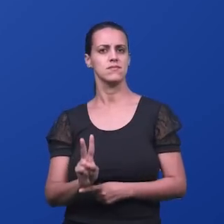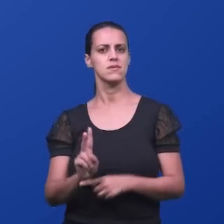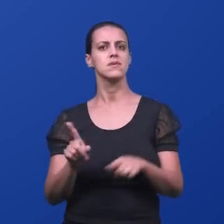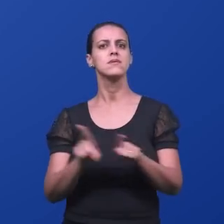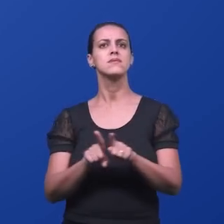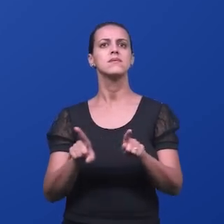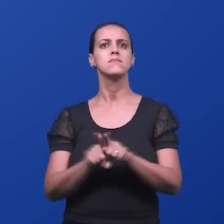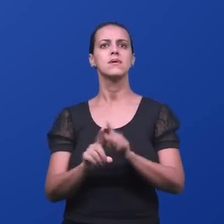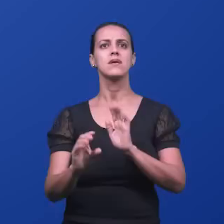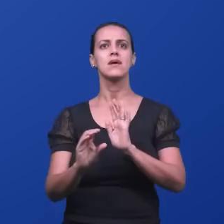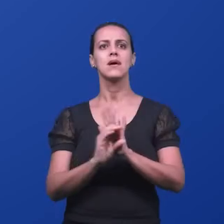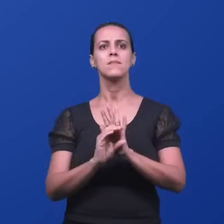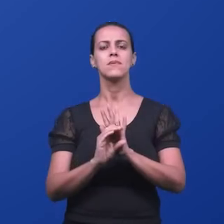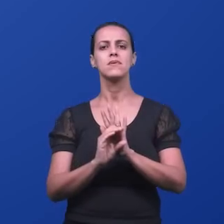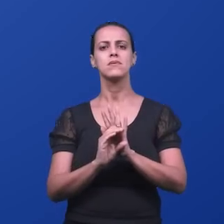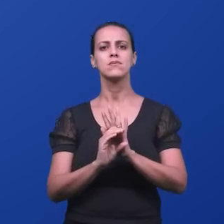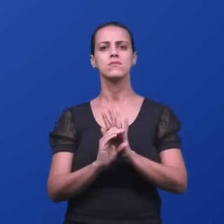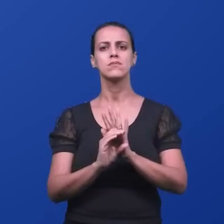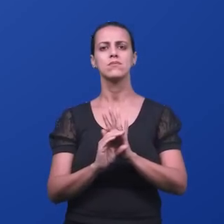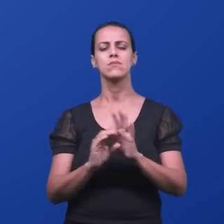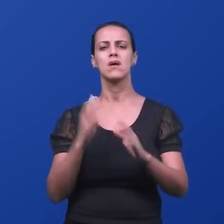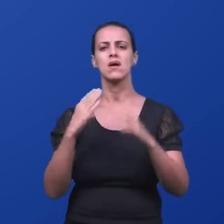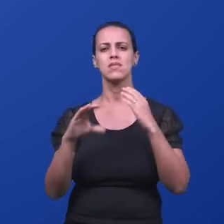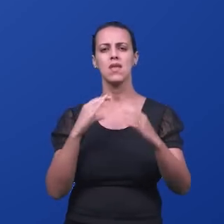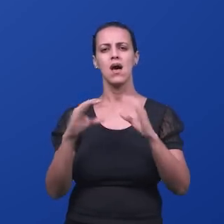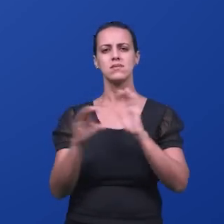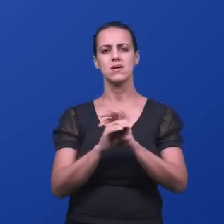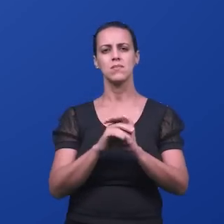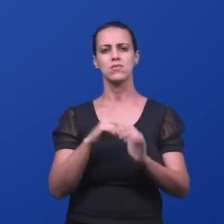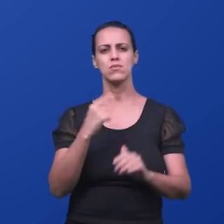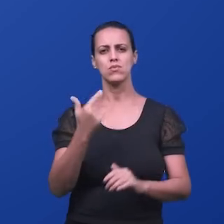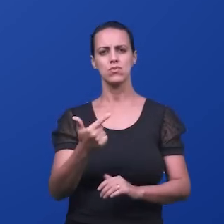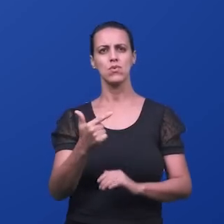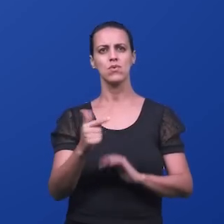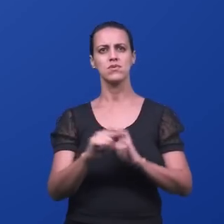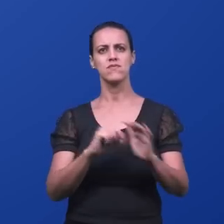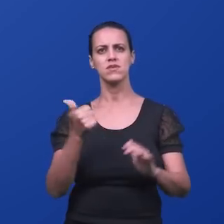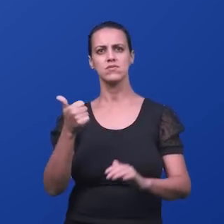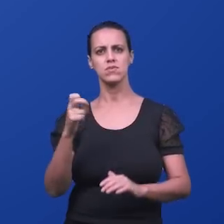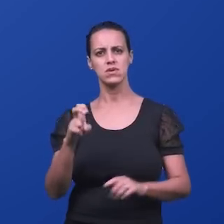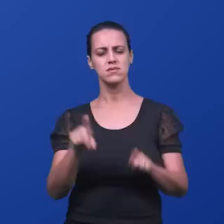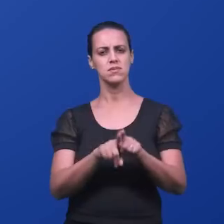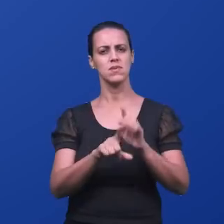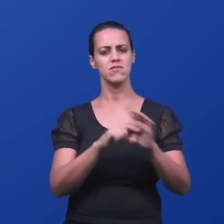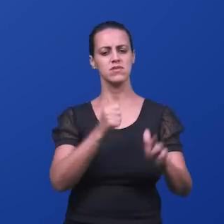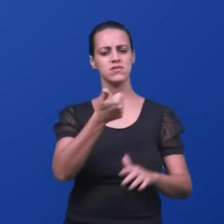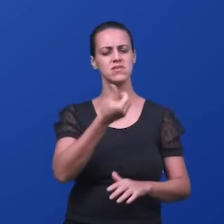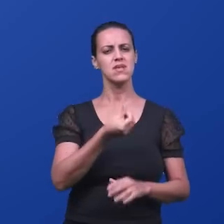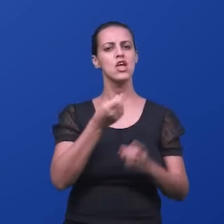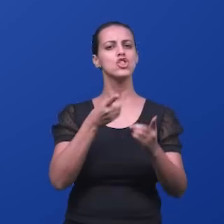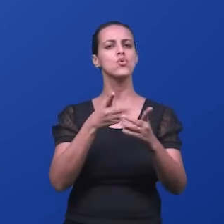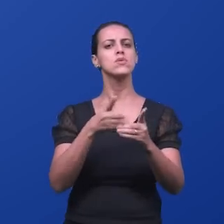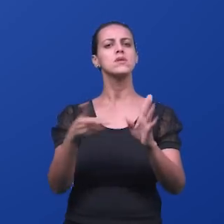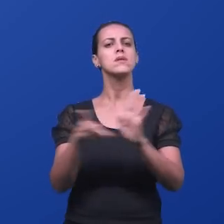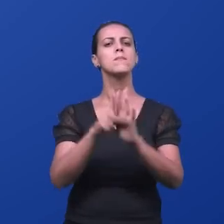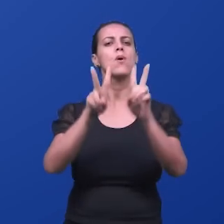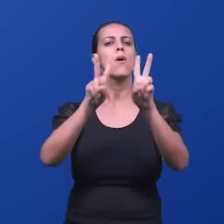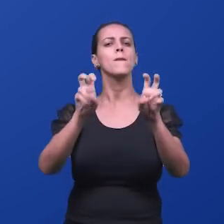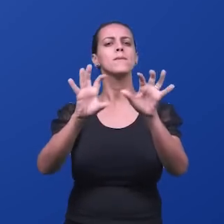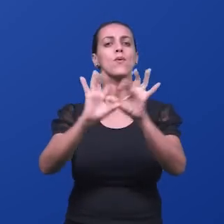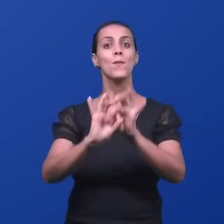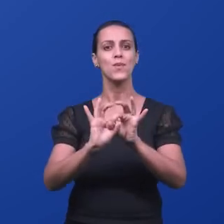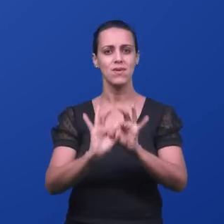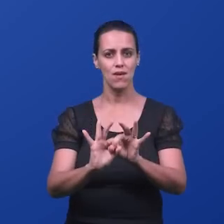no capítulo de Cantares 2, nos versos 15 e 16, a doutrina de comunhão. E nós vemos